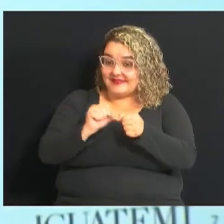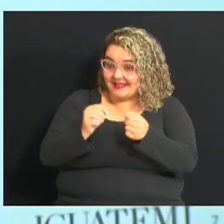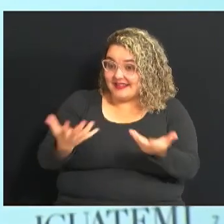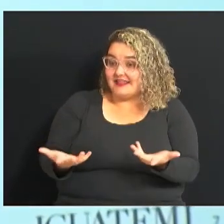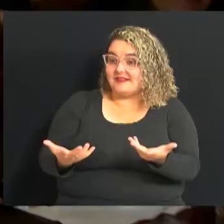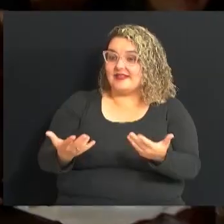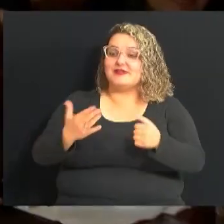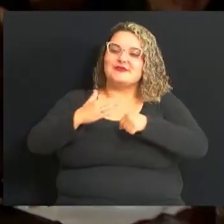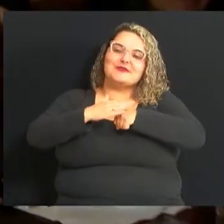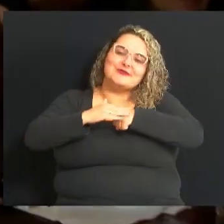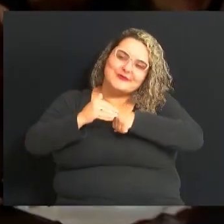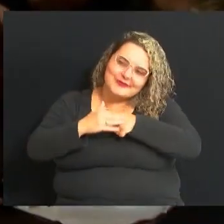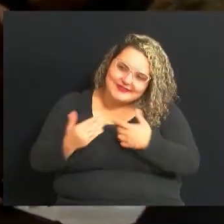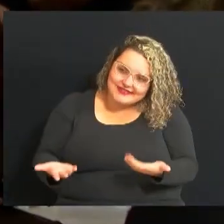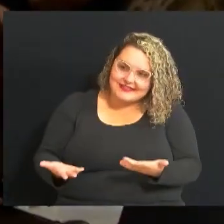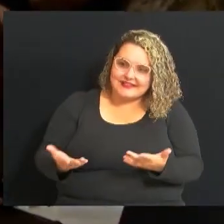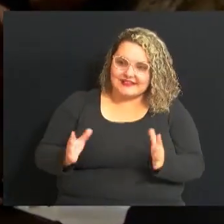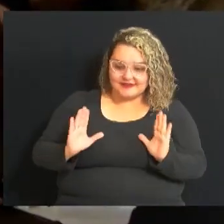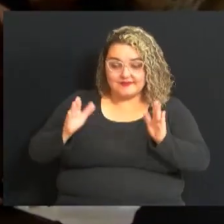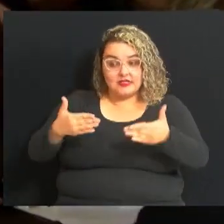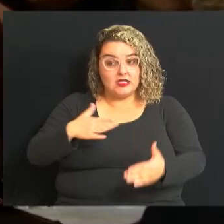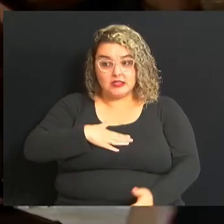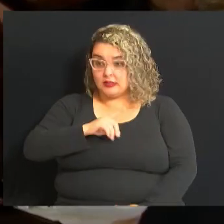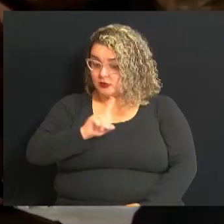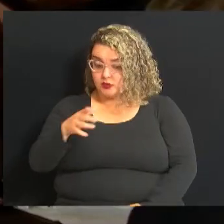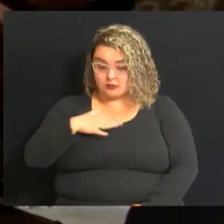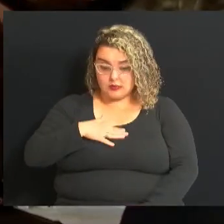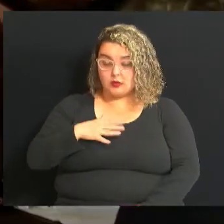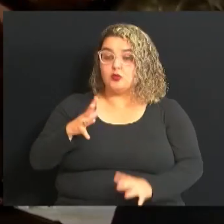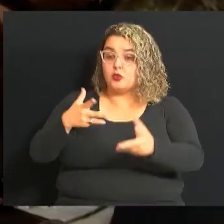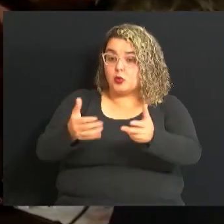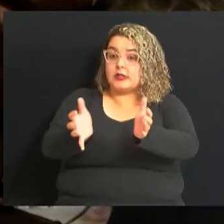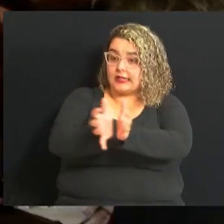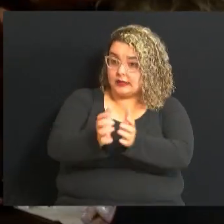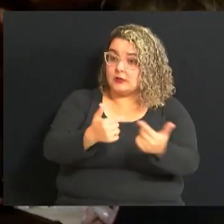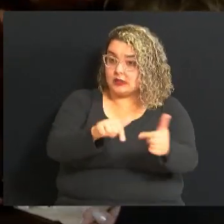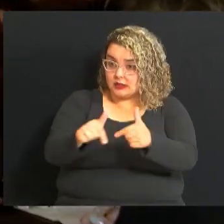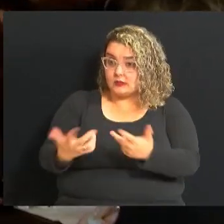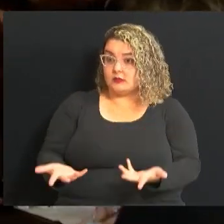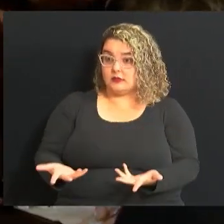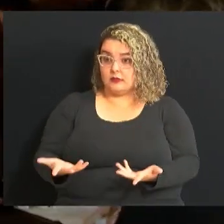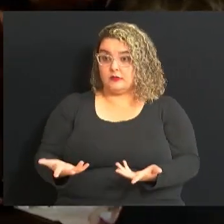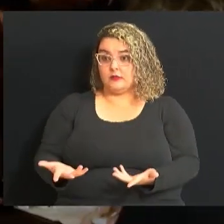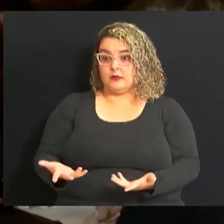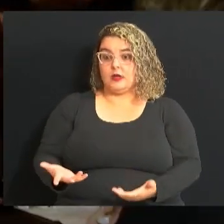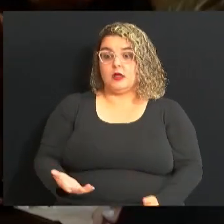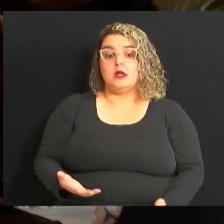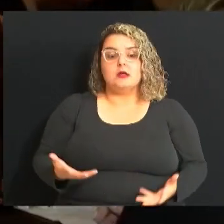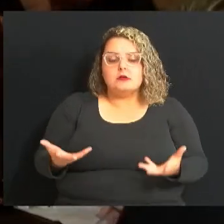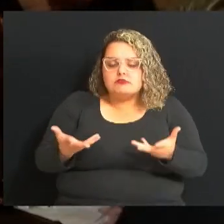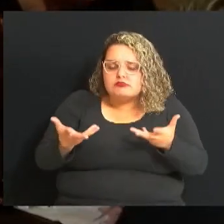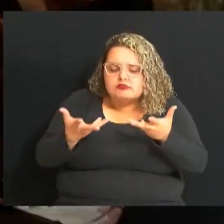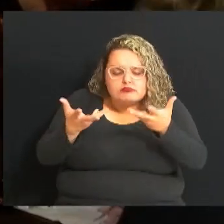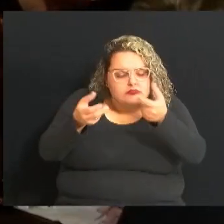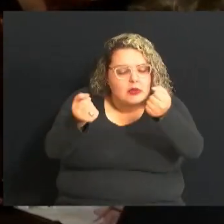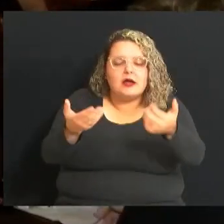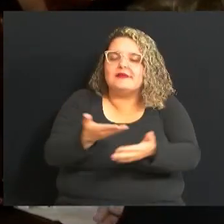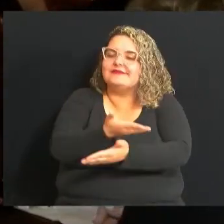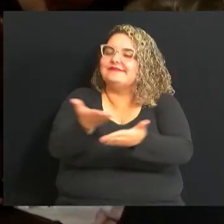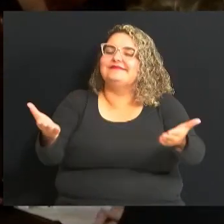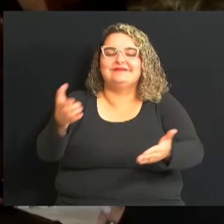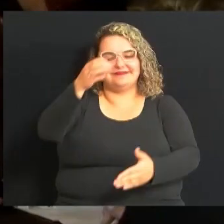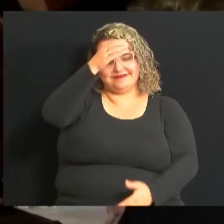muita dedicação, acho que não só minha, mas de toda a equipe que trabalha, e a gente espera de fato encantar os nossos clientes com a